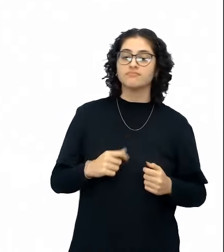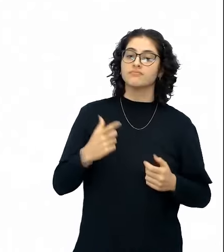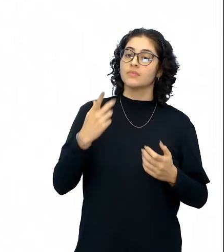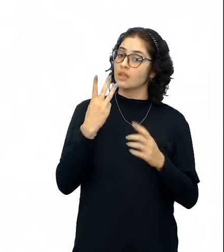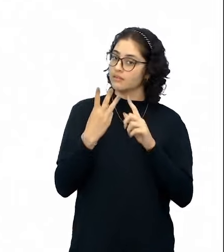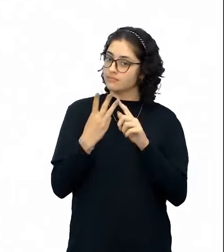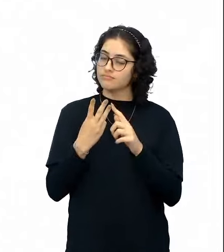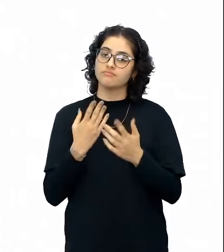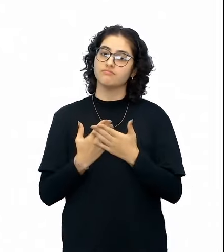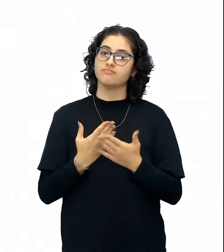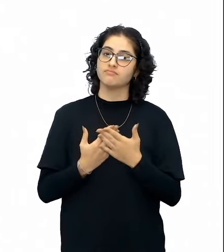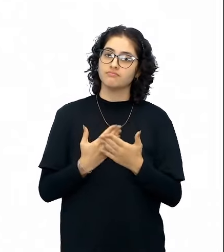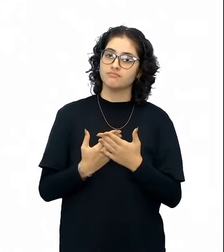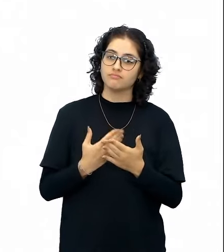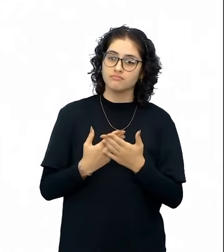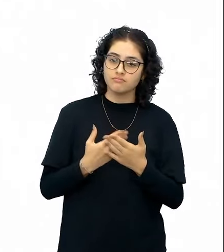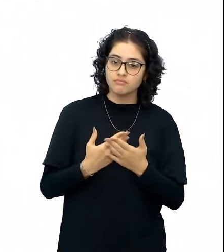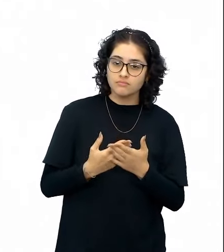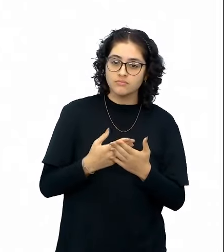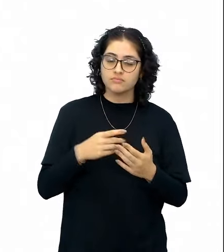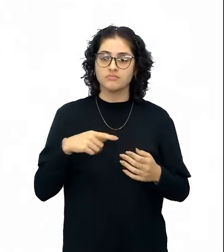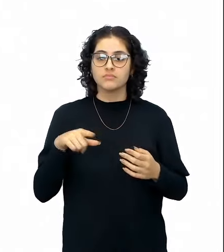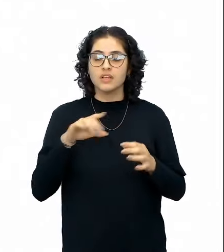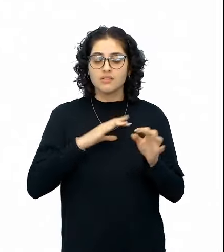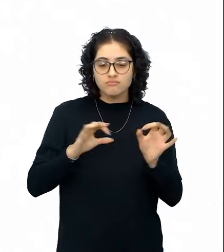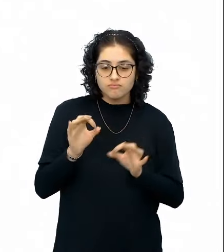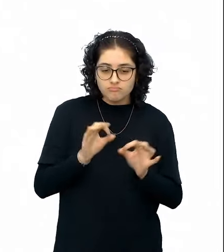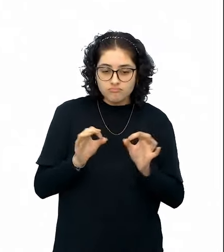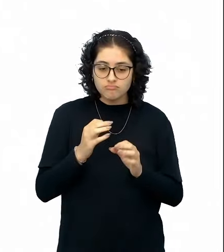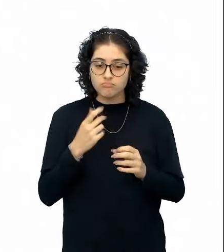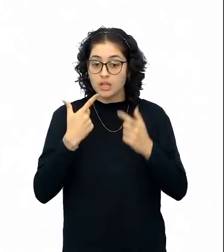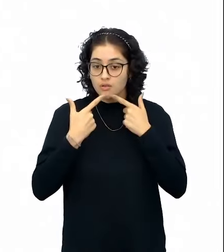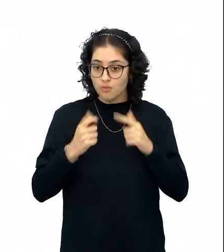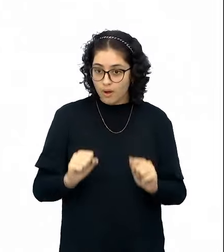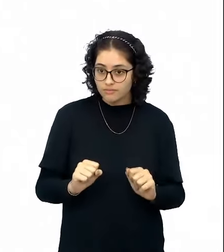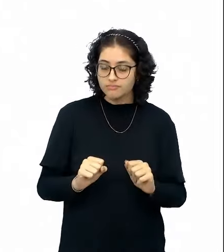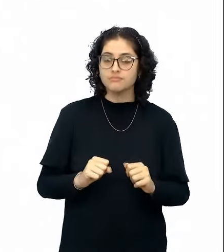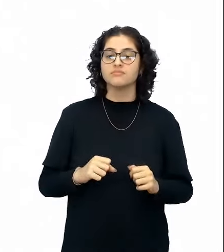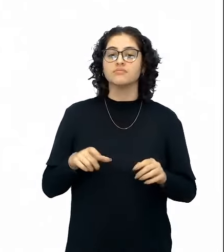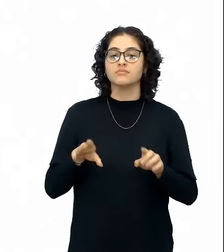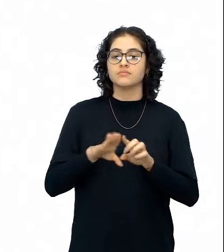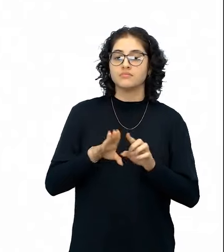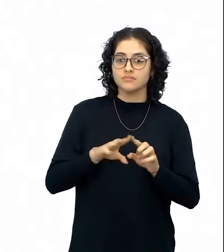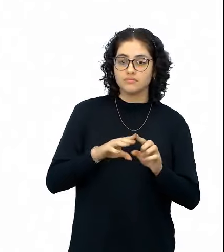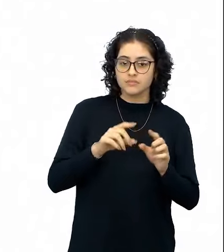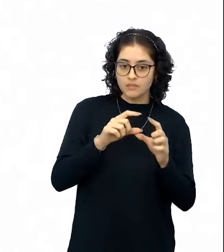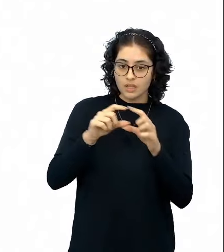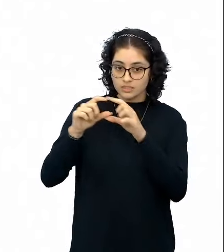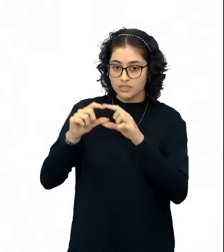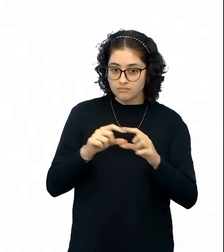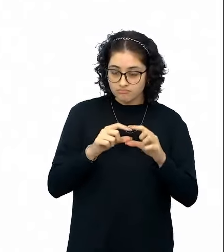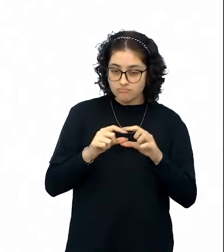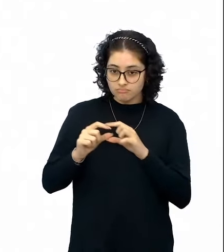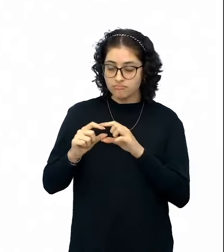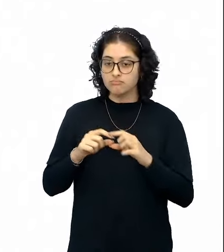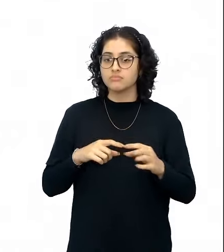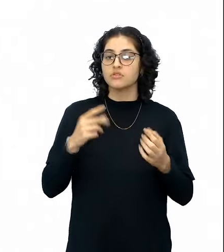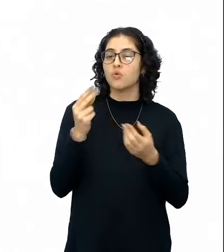abordada, revisitando figuras de linguagem, parte 2. Aula 4, tirinhas querem causar. Aula 5,